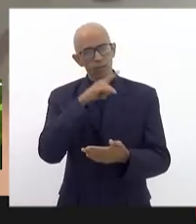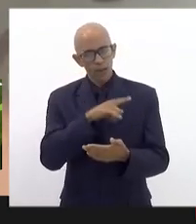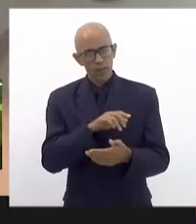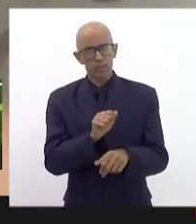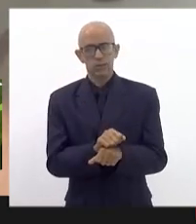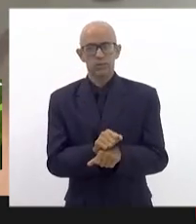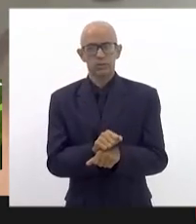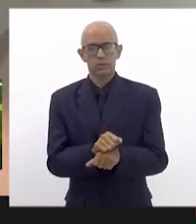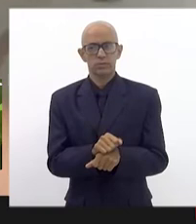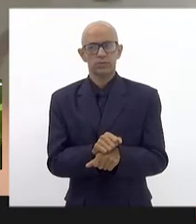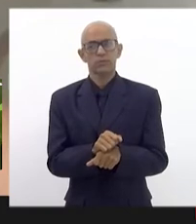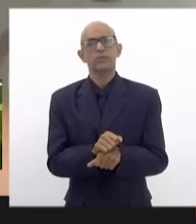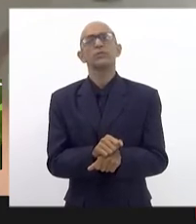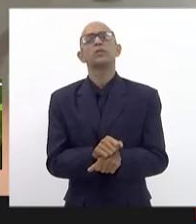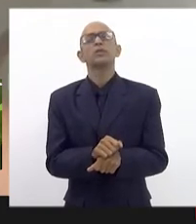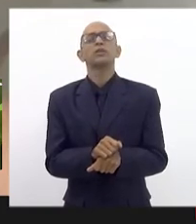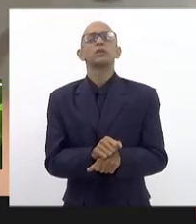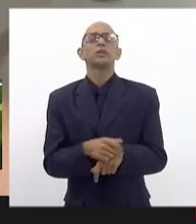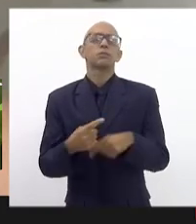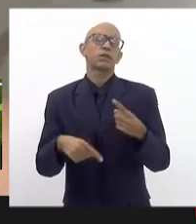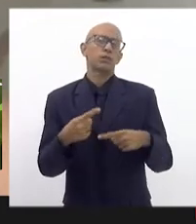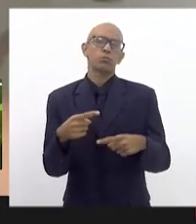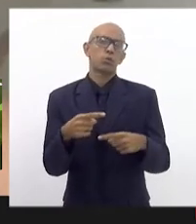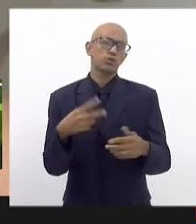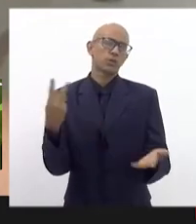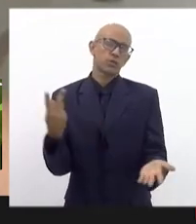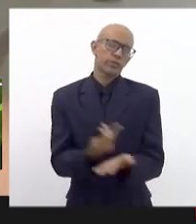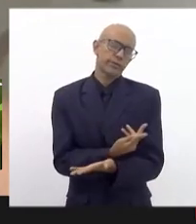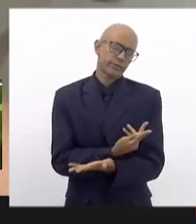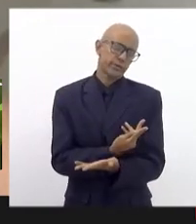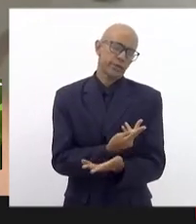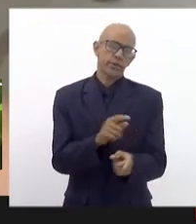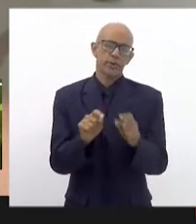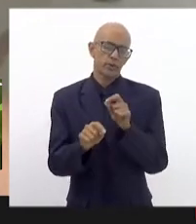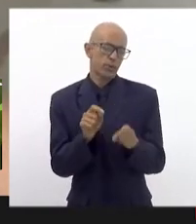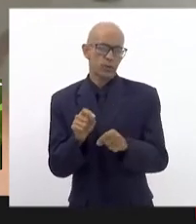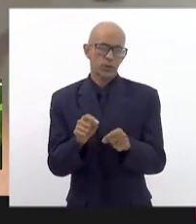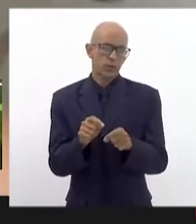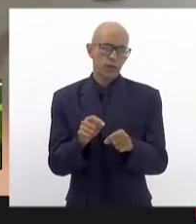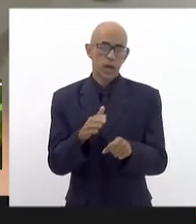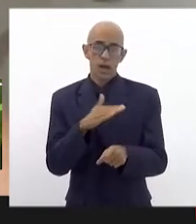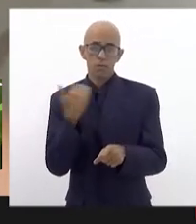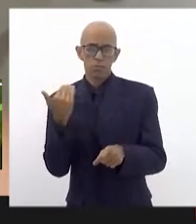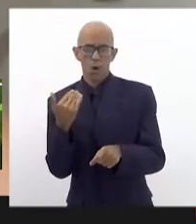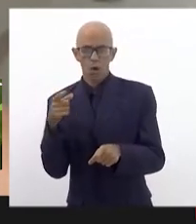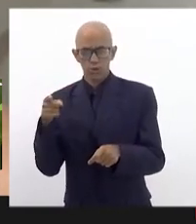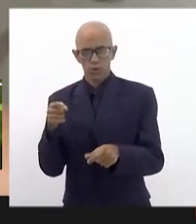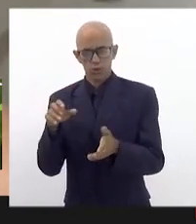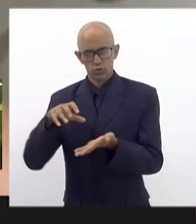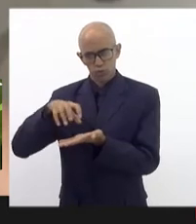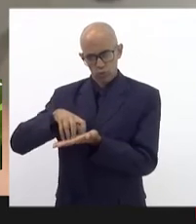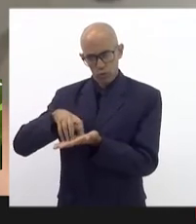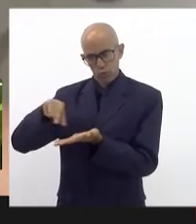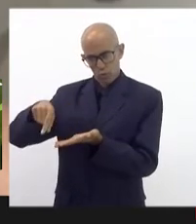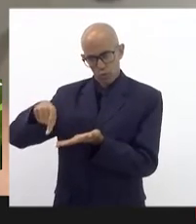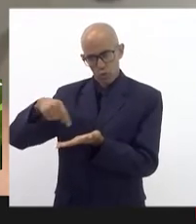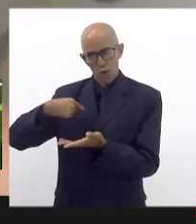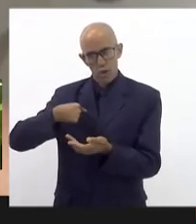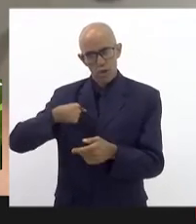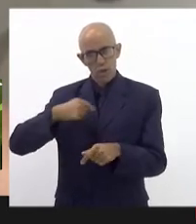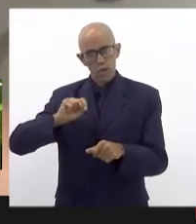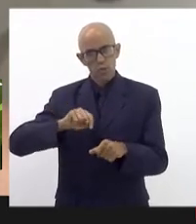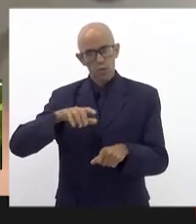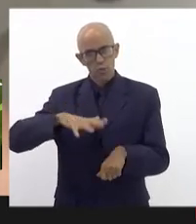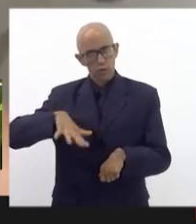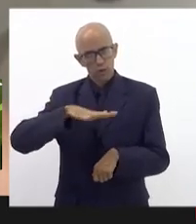aí haja falência ou múltipla ou de algum órgão específico, né? Estou usando porque, como sou da área da saúde, achei